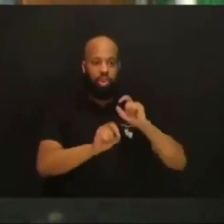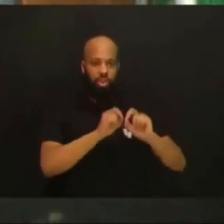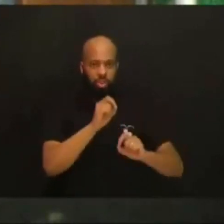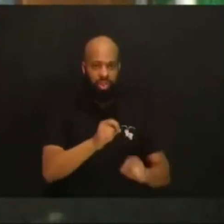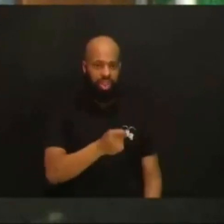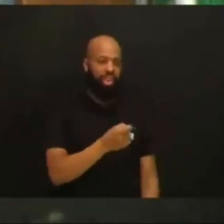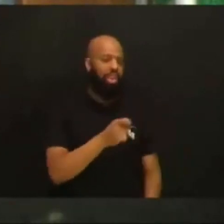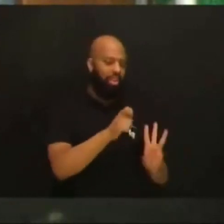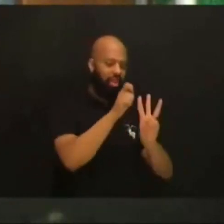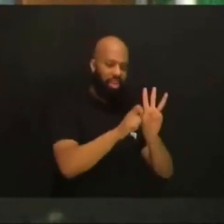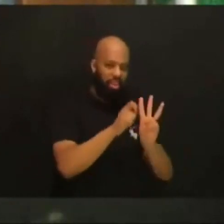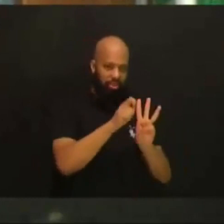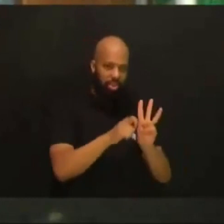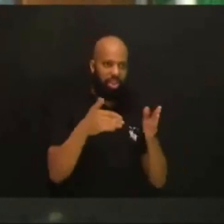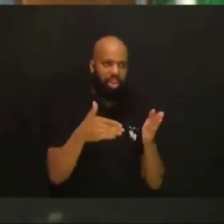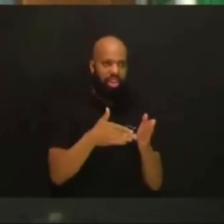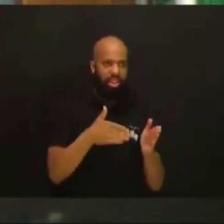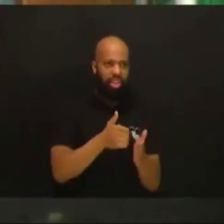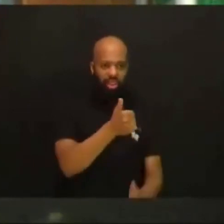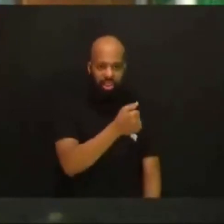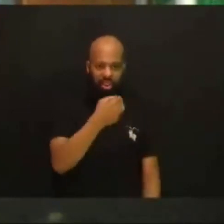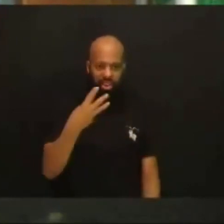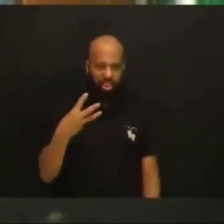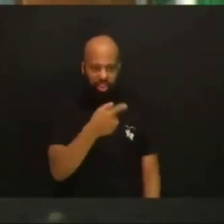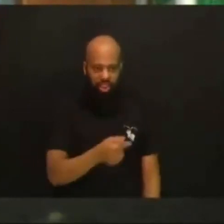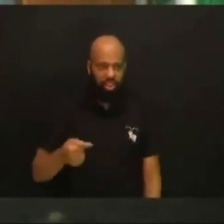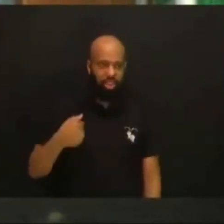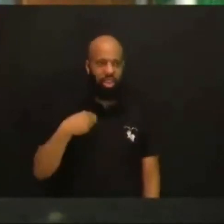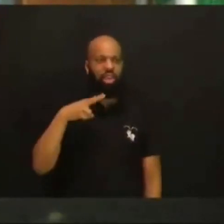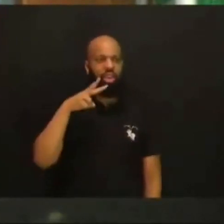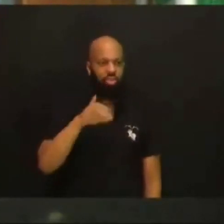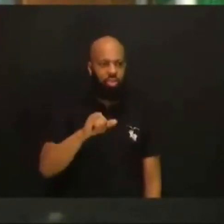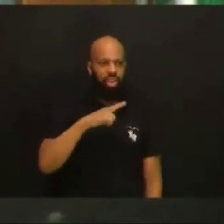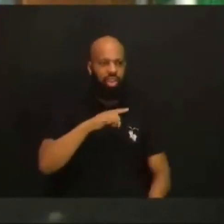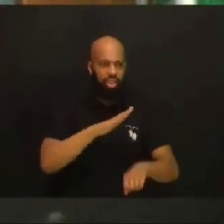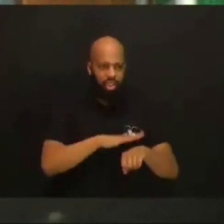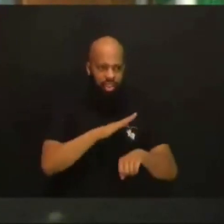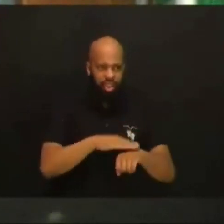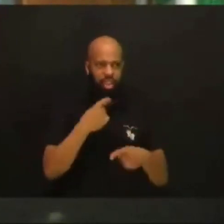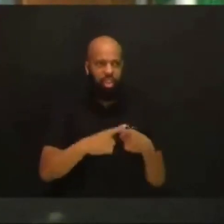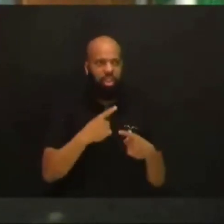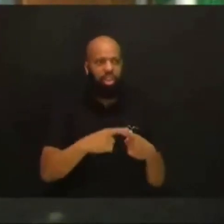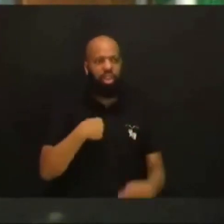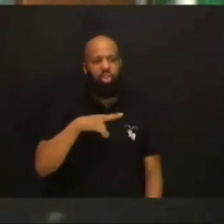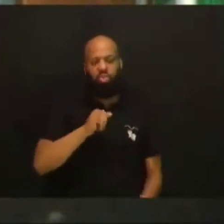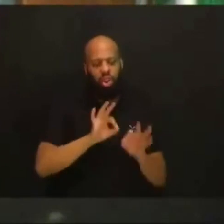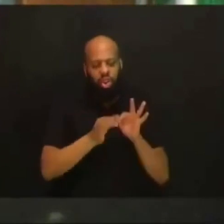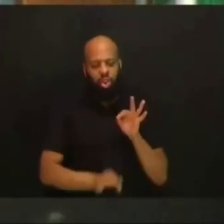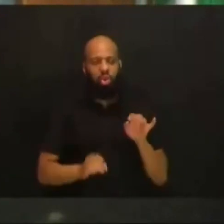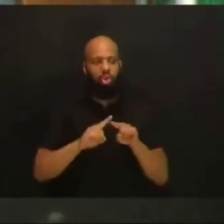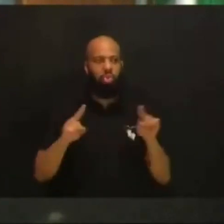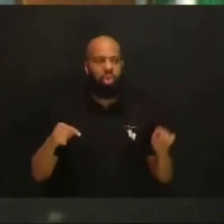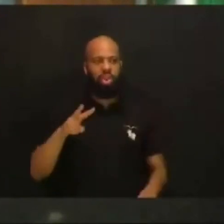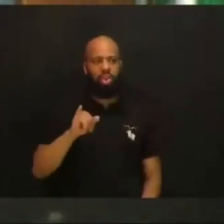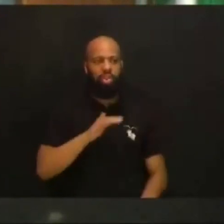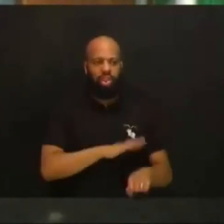gestação, então até as 13 semanas, e vou gastar um pouco mais de tempo, prometo que não serei muito longa, mas um pouquinho mais de tempo